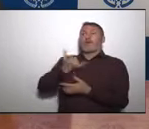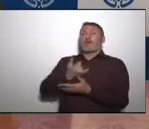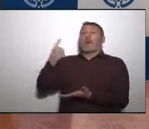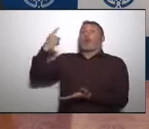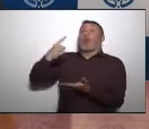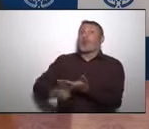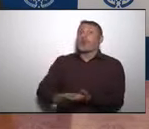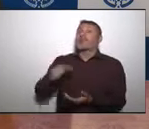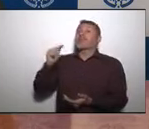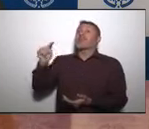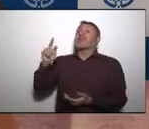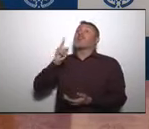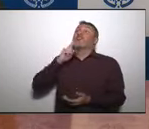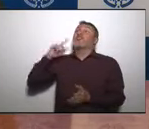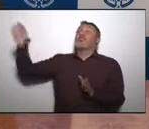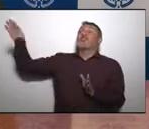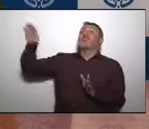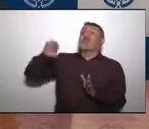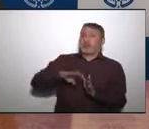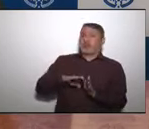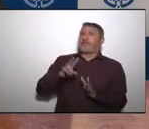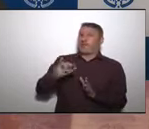foi... Ele não usou essa palavra